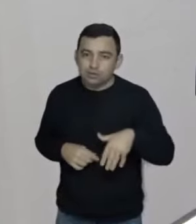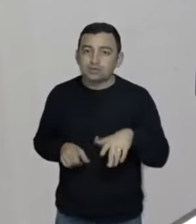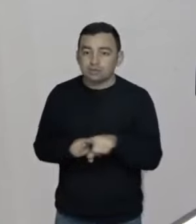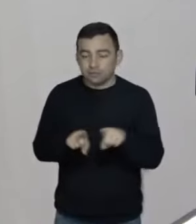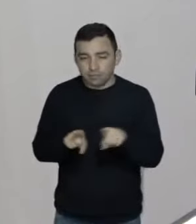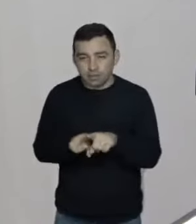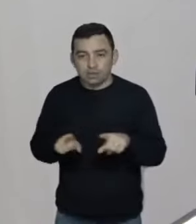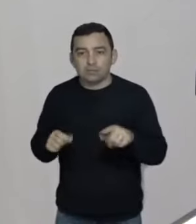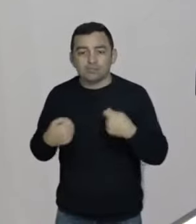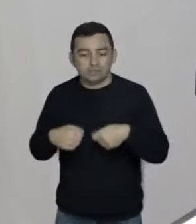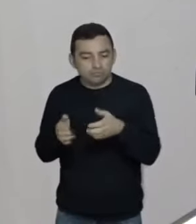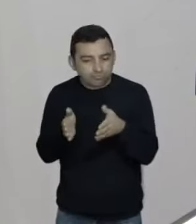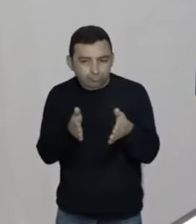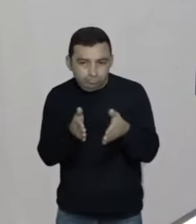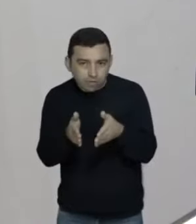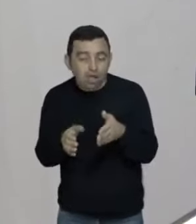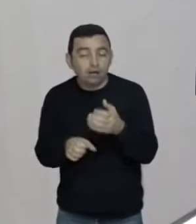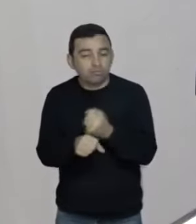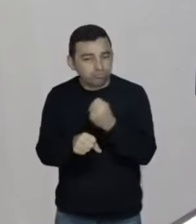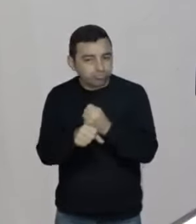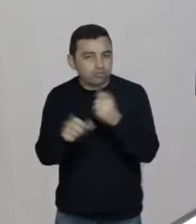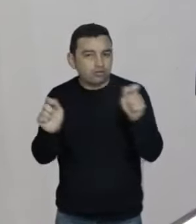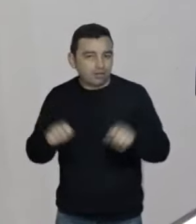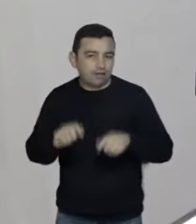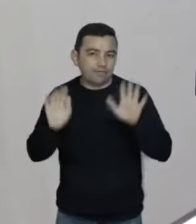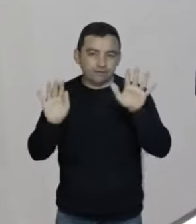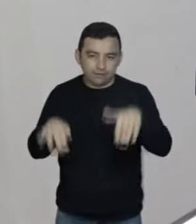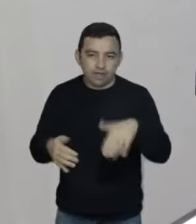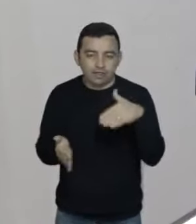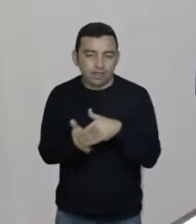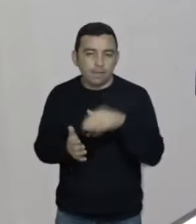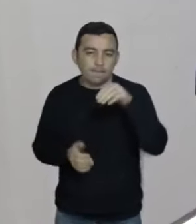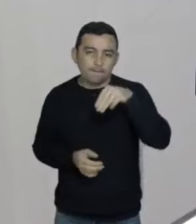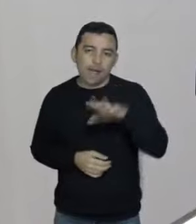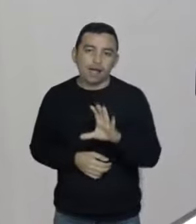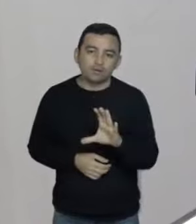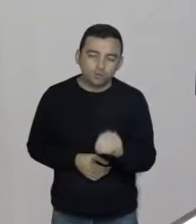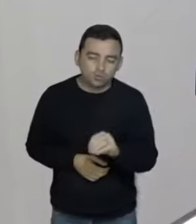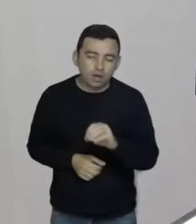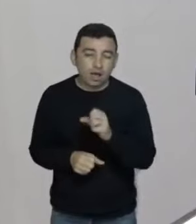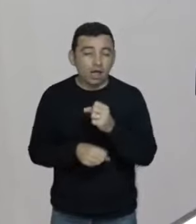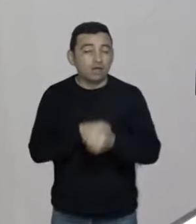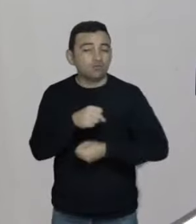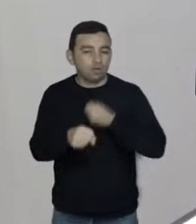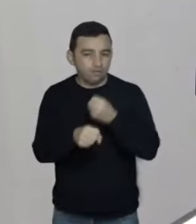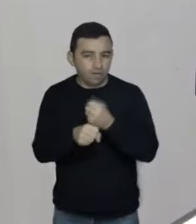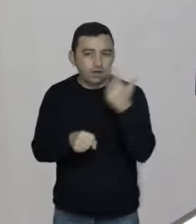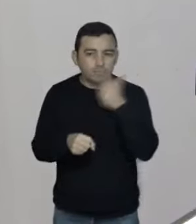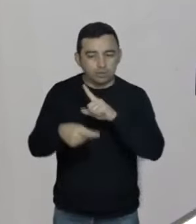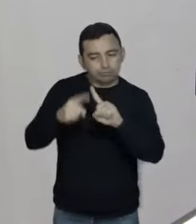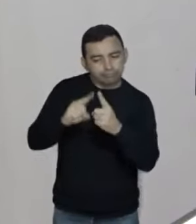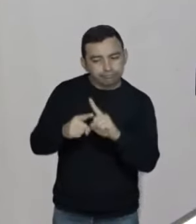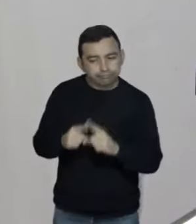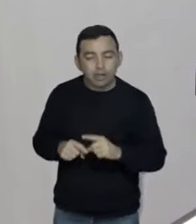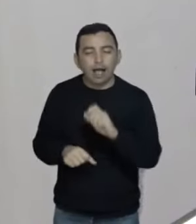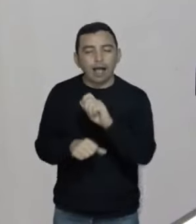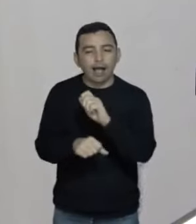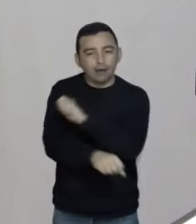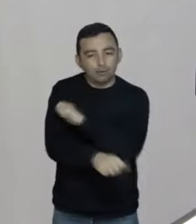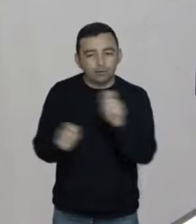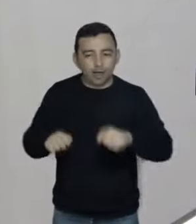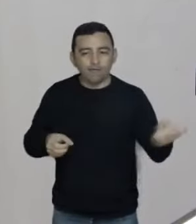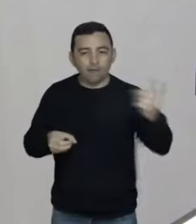encontra esses caminhos que a obra seja realmente finalizada Até março do ano que vem e que a gente consiga essa mediação até lá para que os alunos retornem para